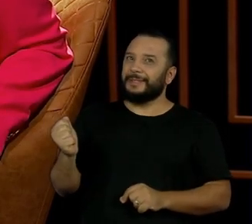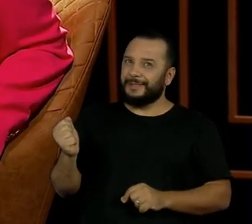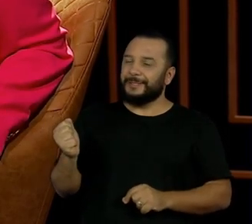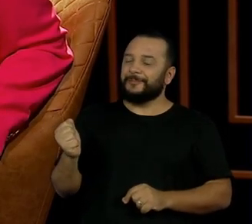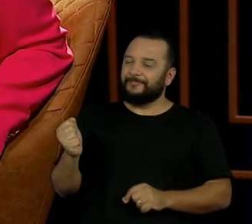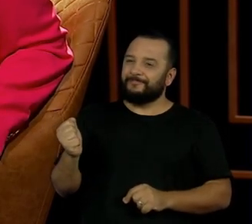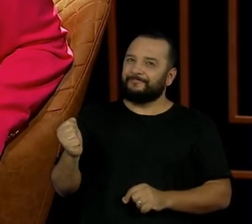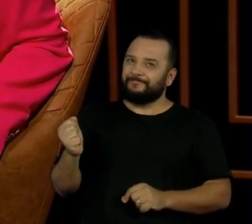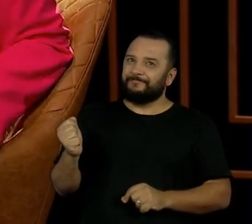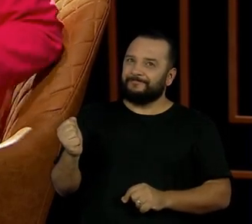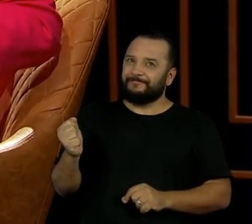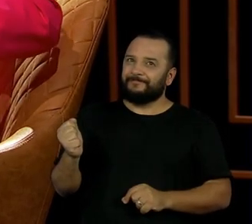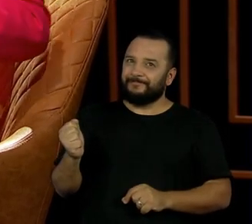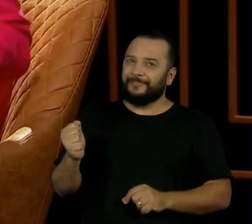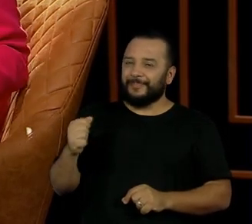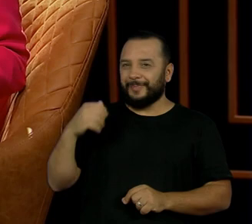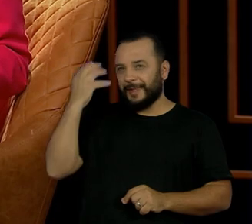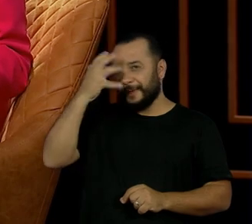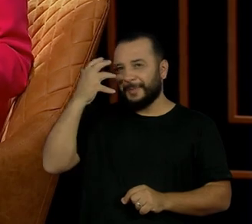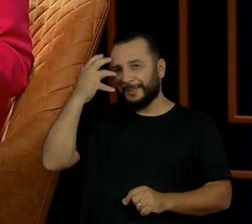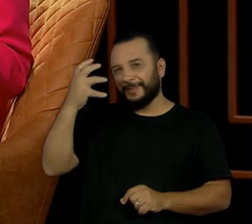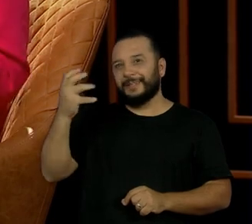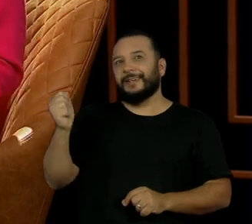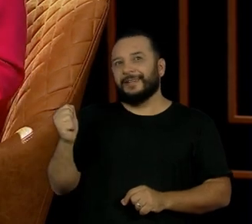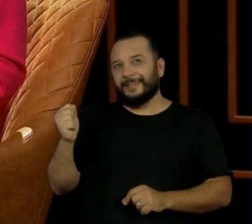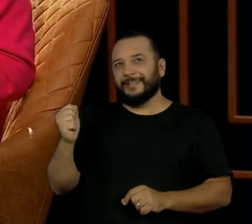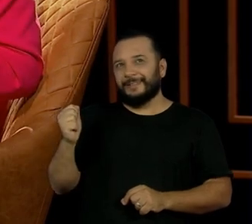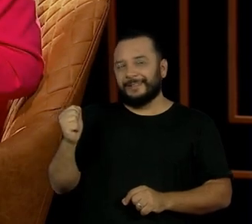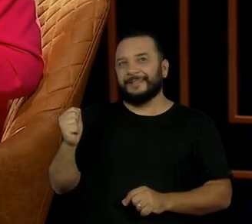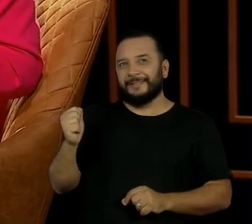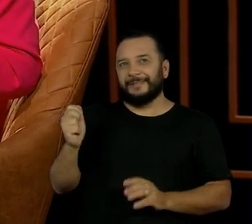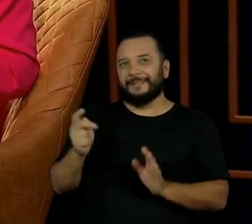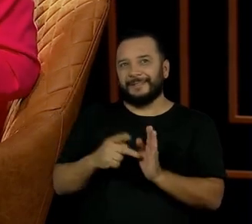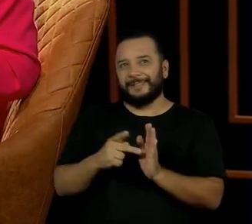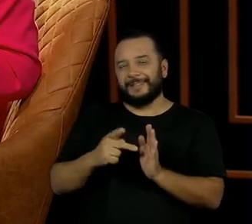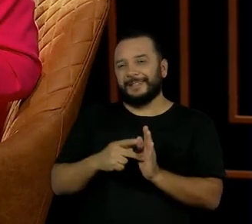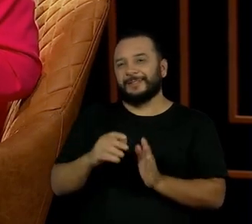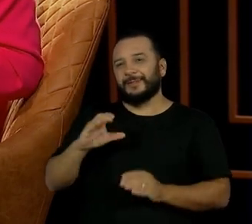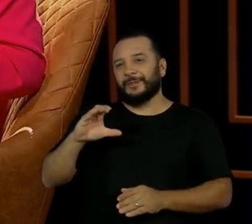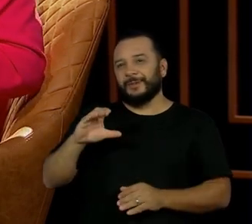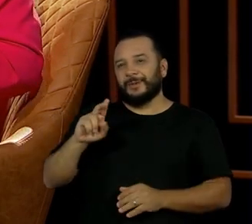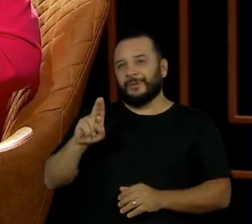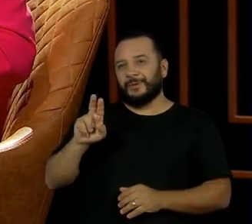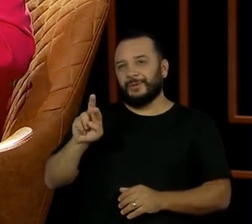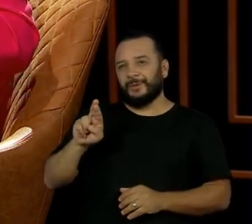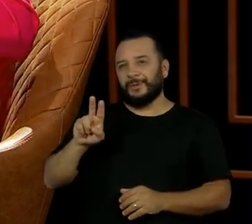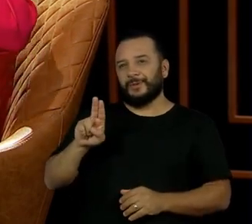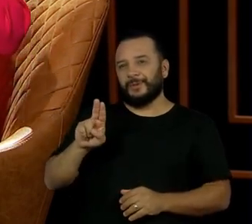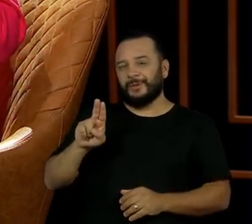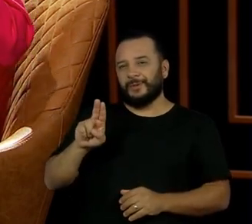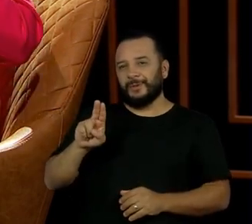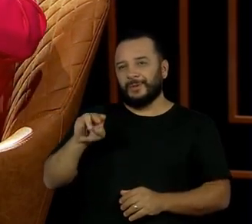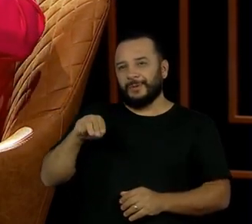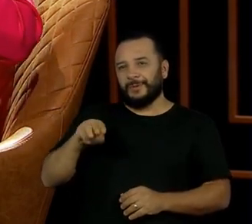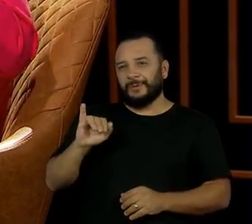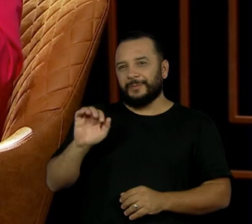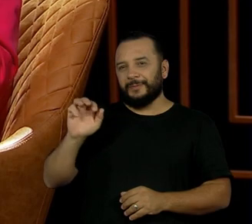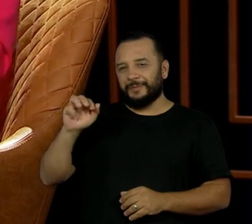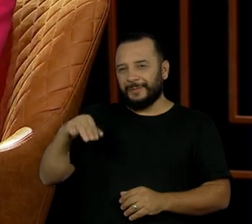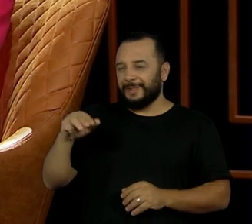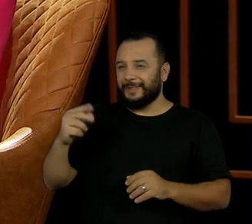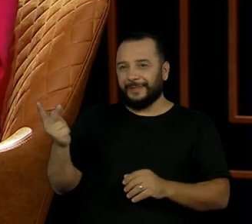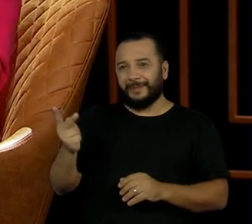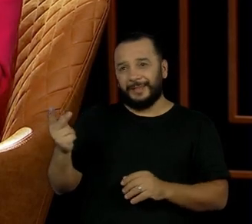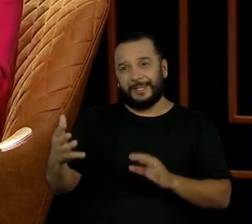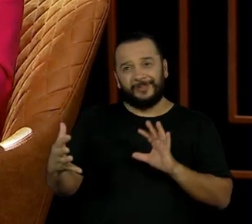que eu sou apaixonada o Curumim cara a gente tem uma conexão a gente tem uma